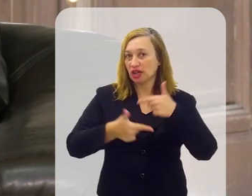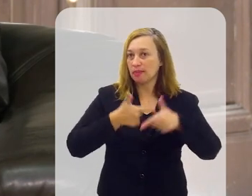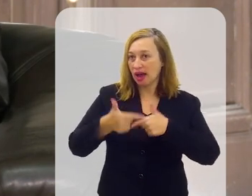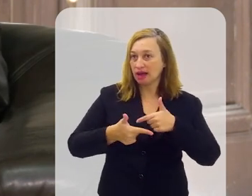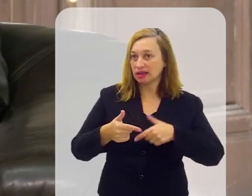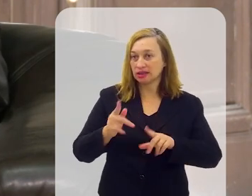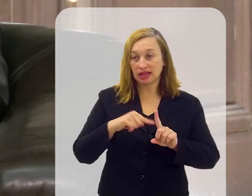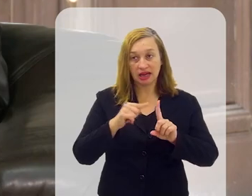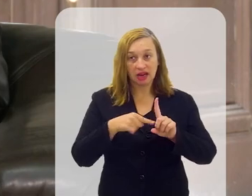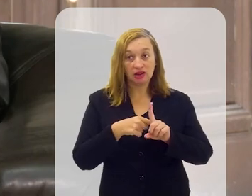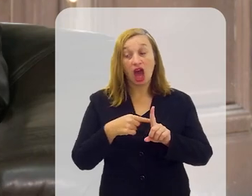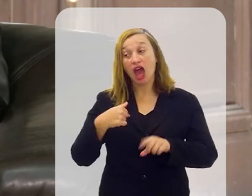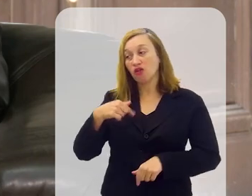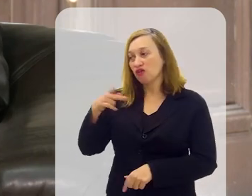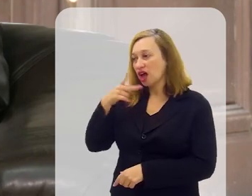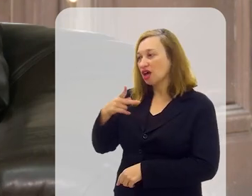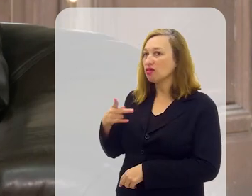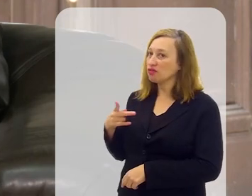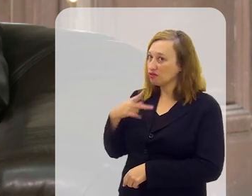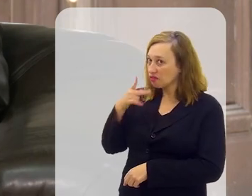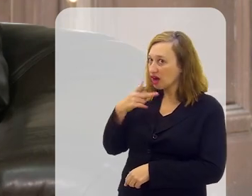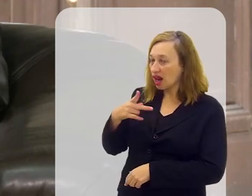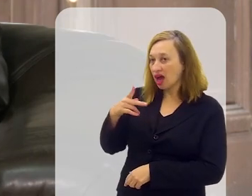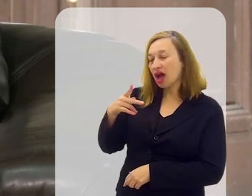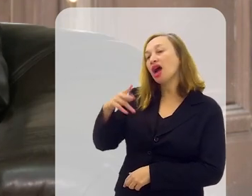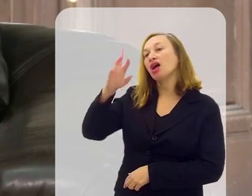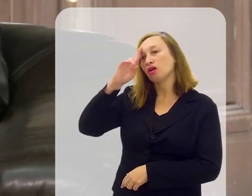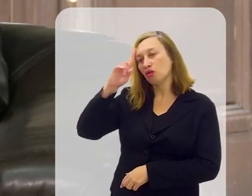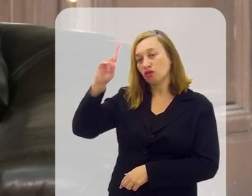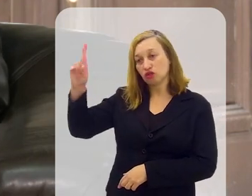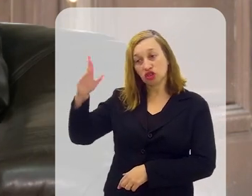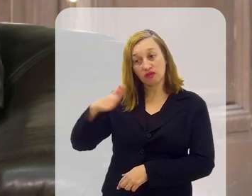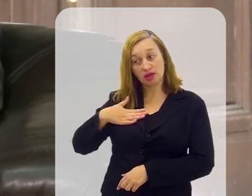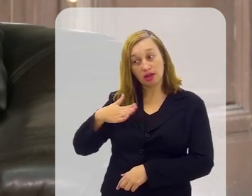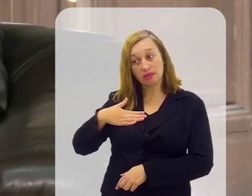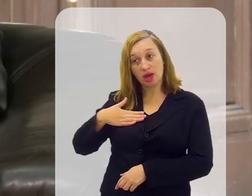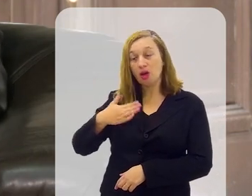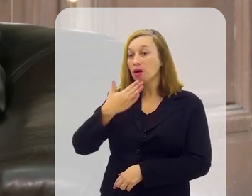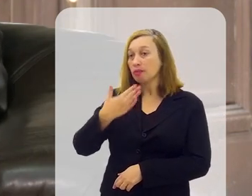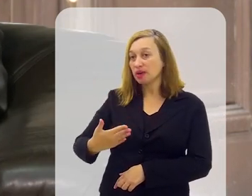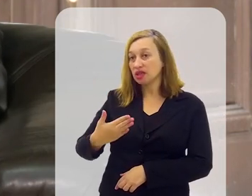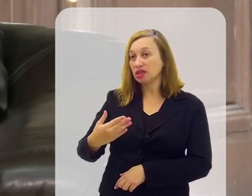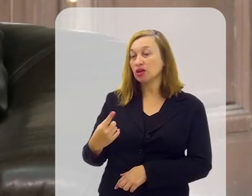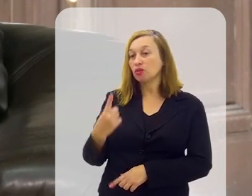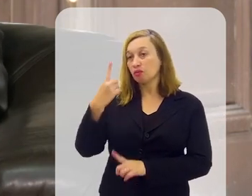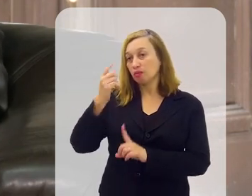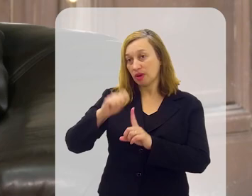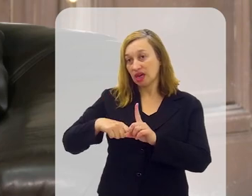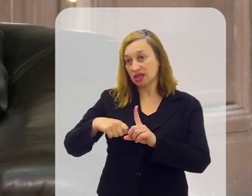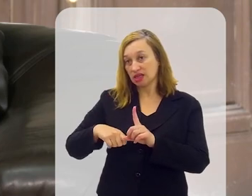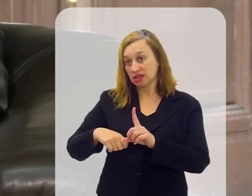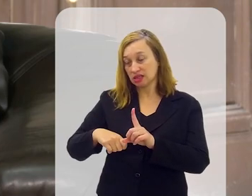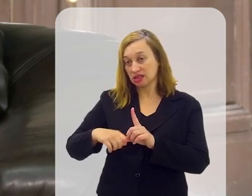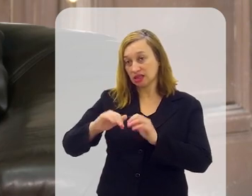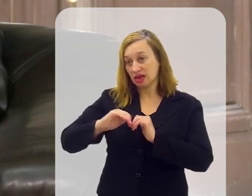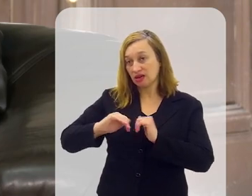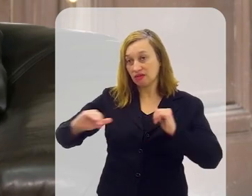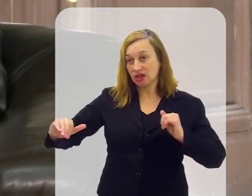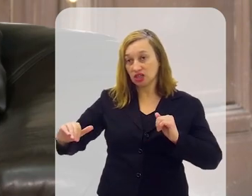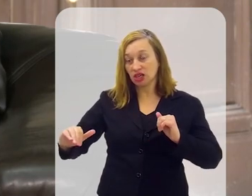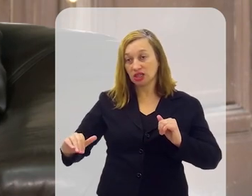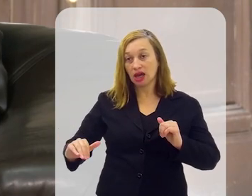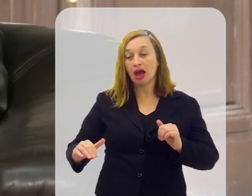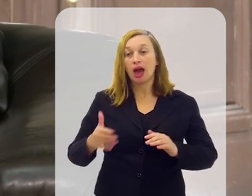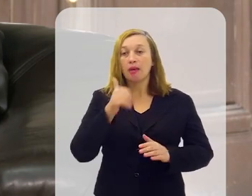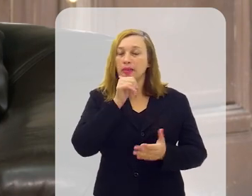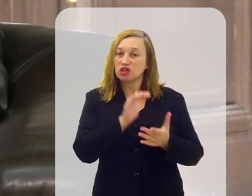grávida. Oh, aí eu falei, vou falar com o meu comandante direto, que é da banda, que eu trabalho na banda do Corpo de Bombeiros. Vou pedir a ele para ficar uns meses fora, porque para minha